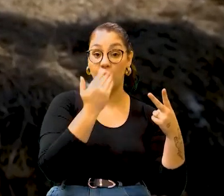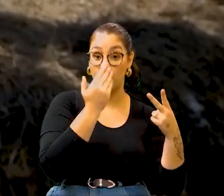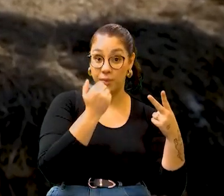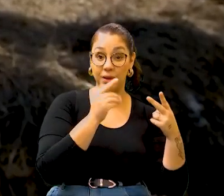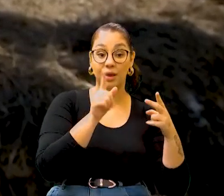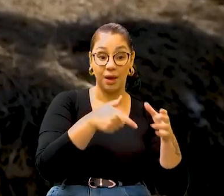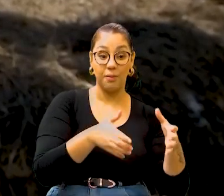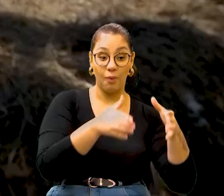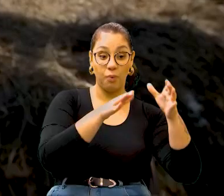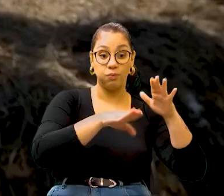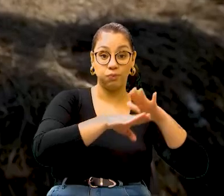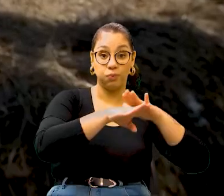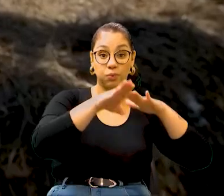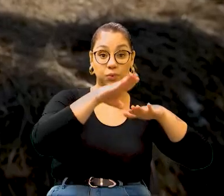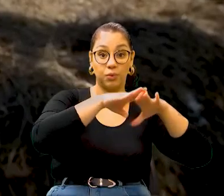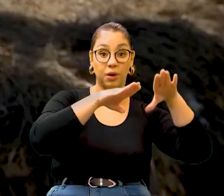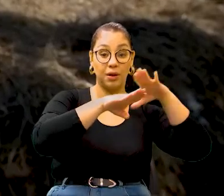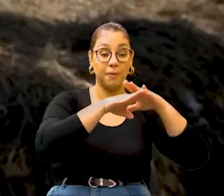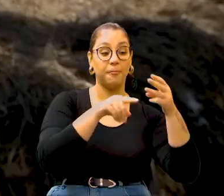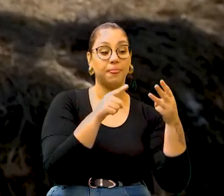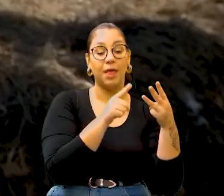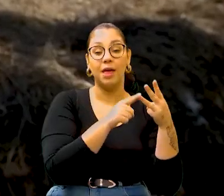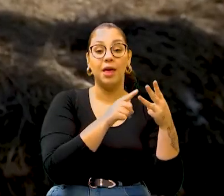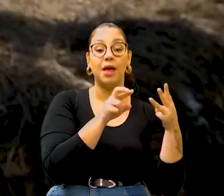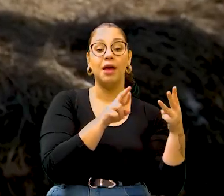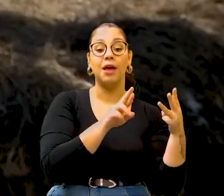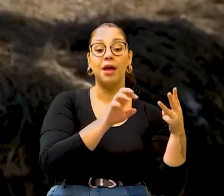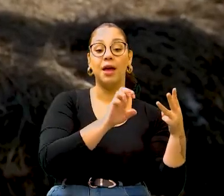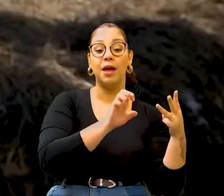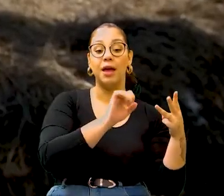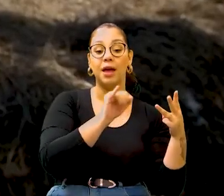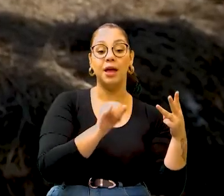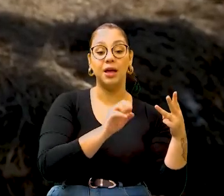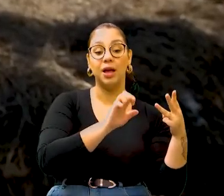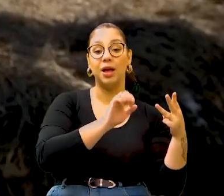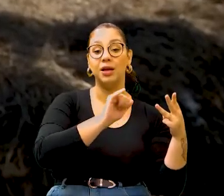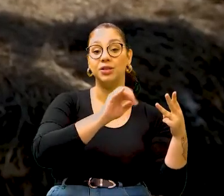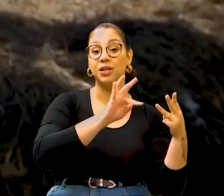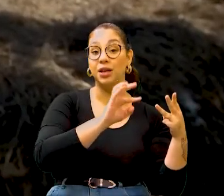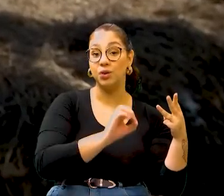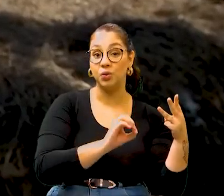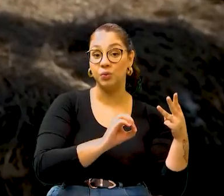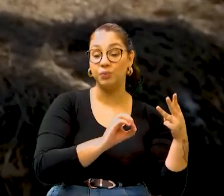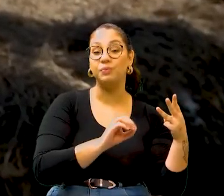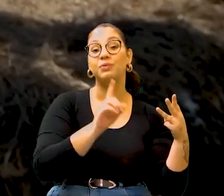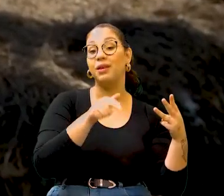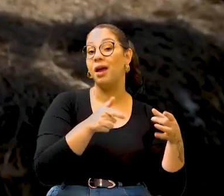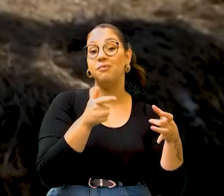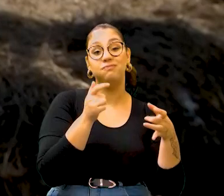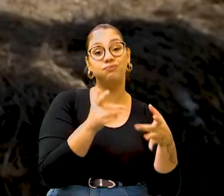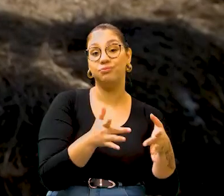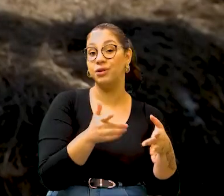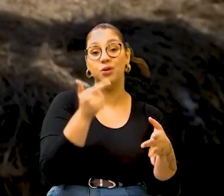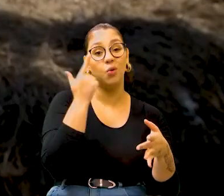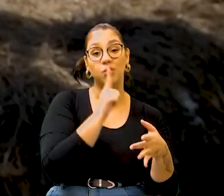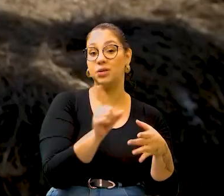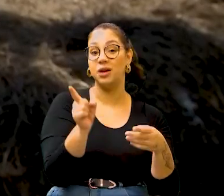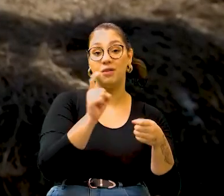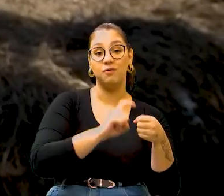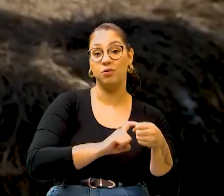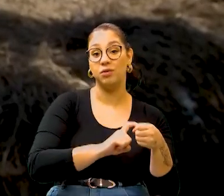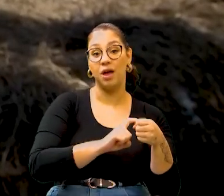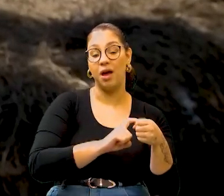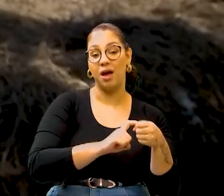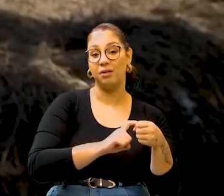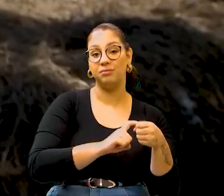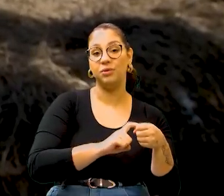para a compostagem, e aquilo que a gente chama de rejeito, é tudo aquilo que a gente não consegue dar uma reutilidade